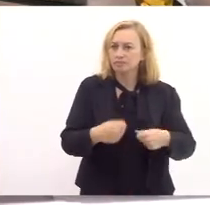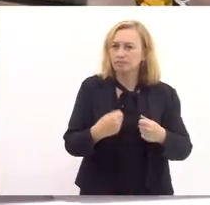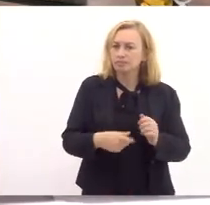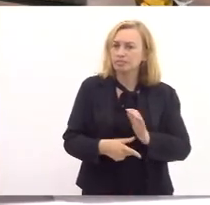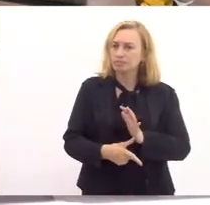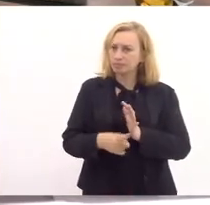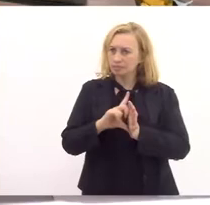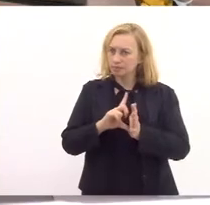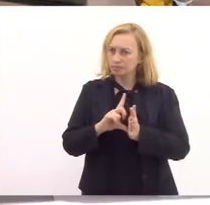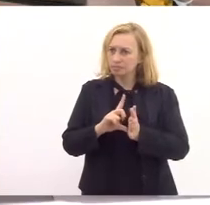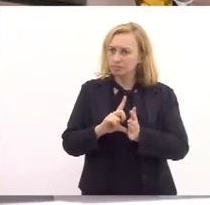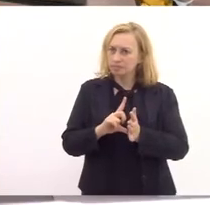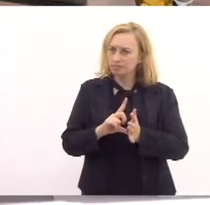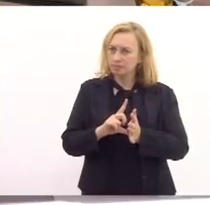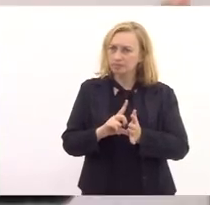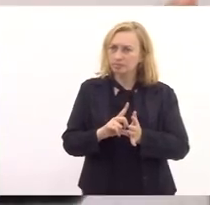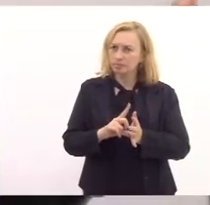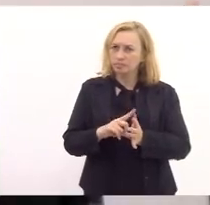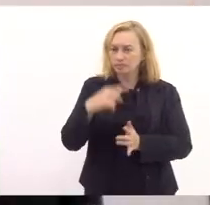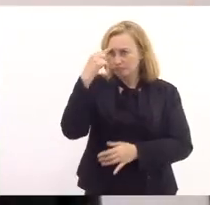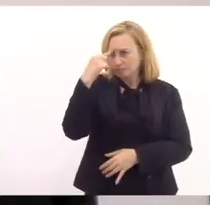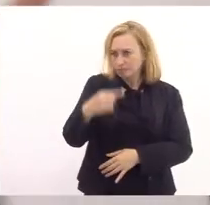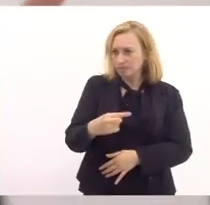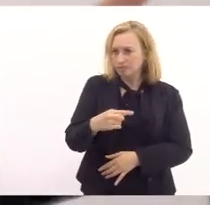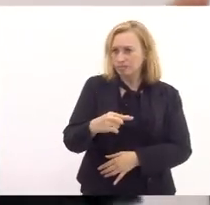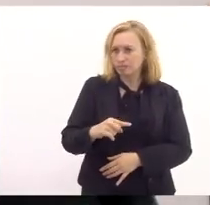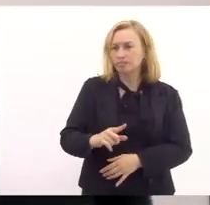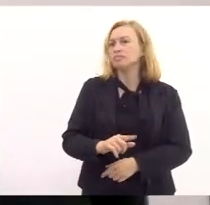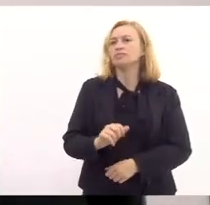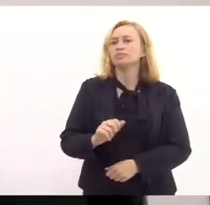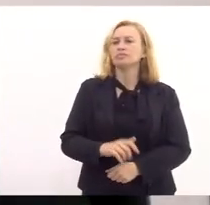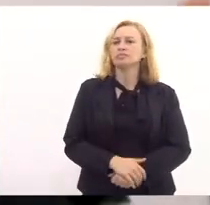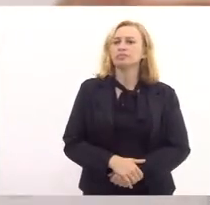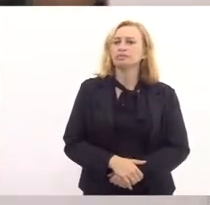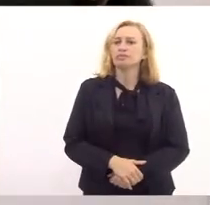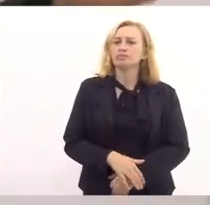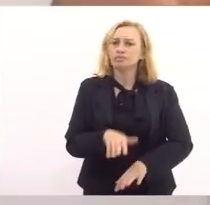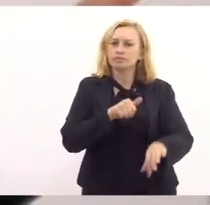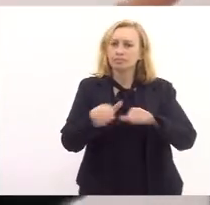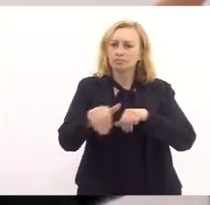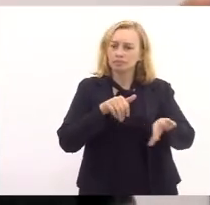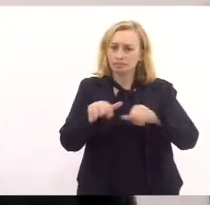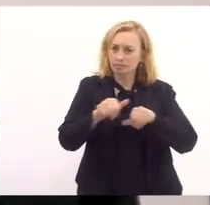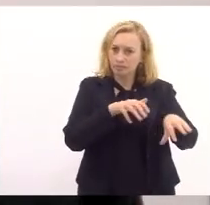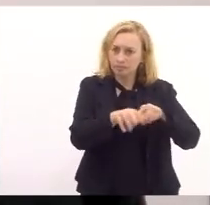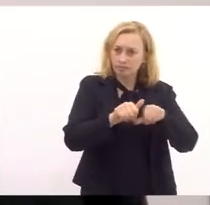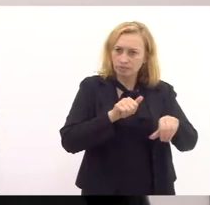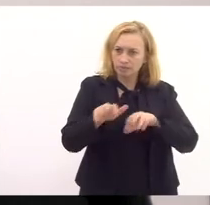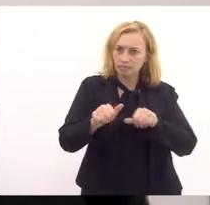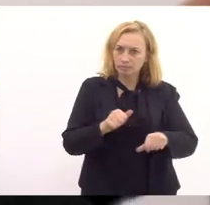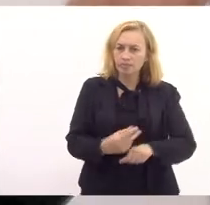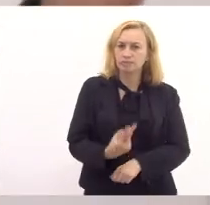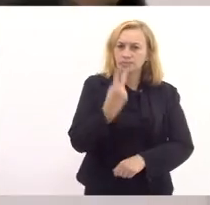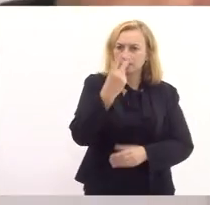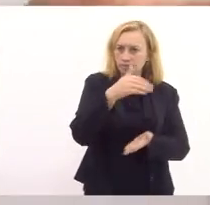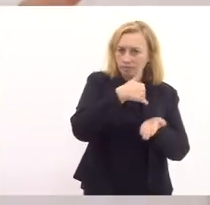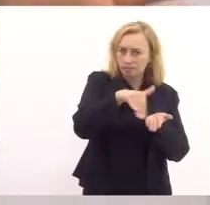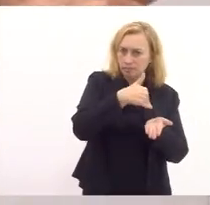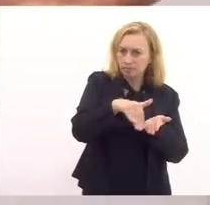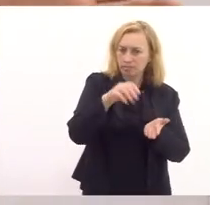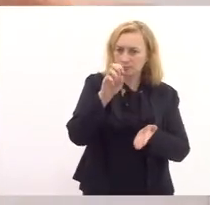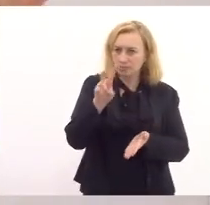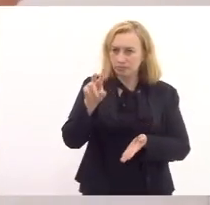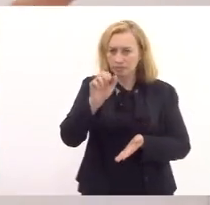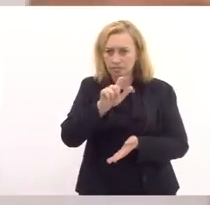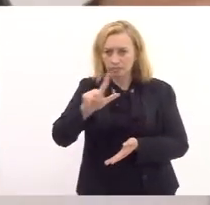antes, dado uma ordem unida. Dado uma ordem unida. Chamava lá os dois secretários, da Civil e